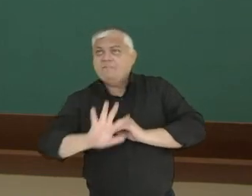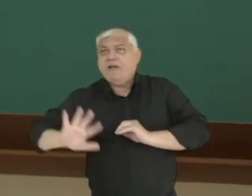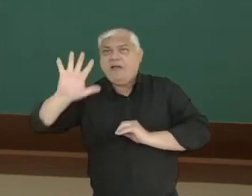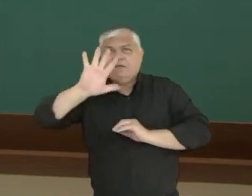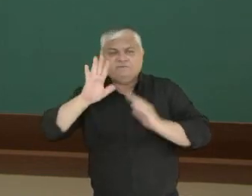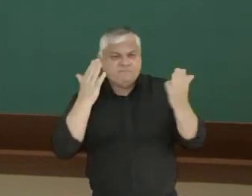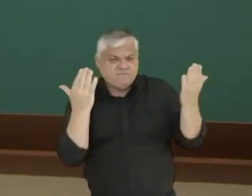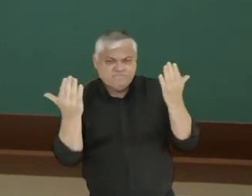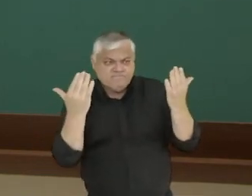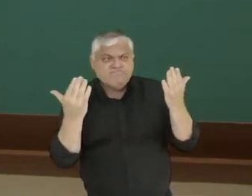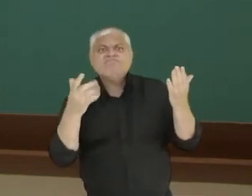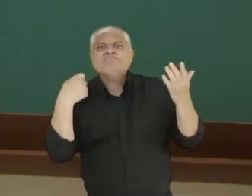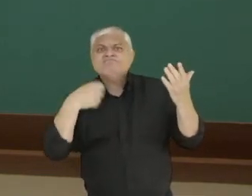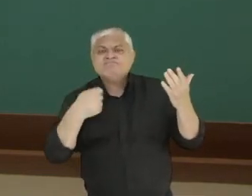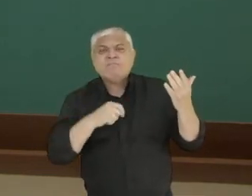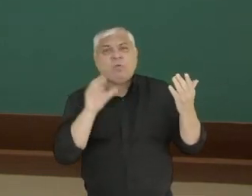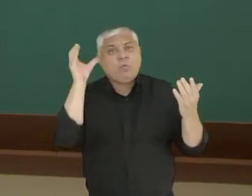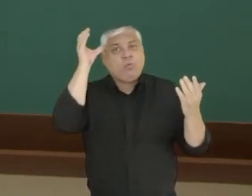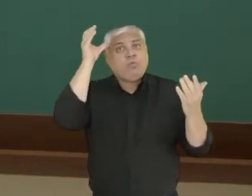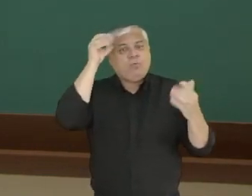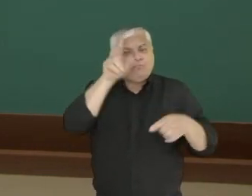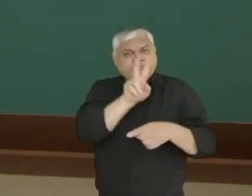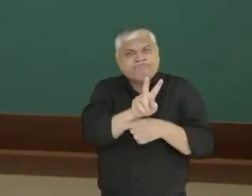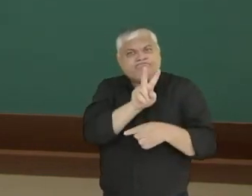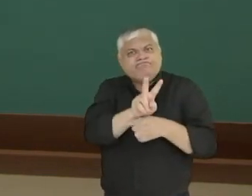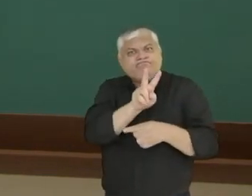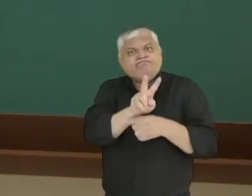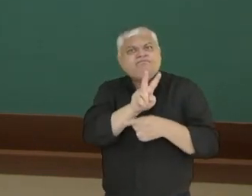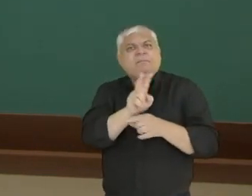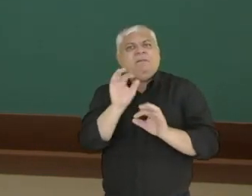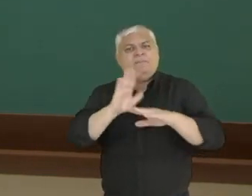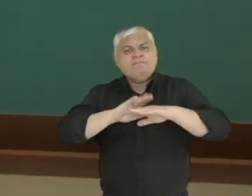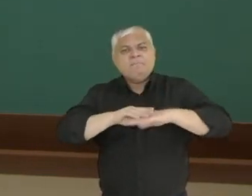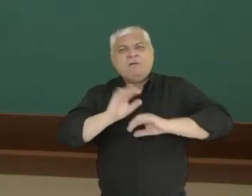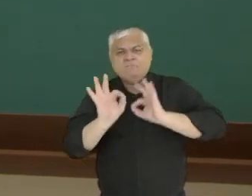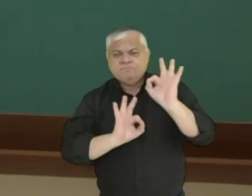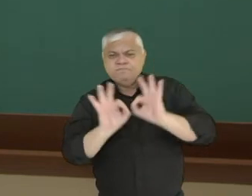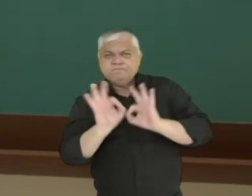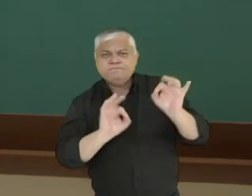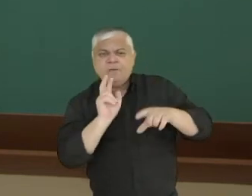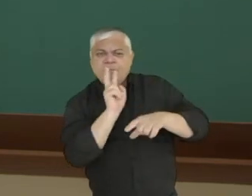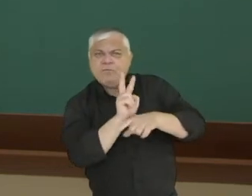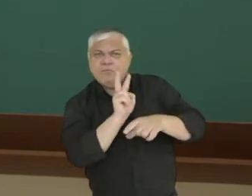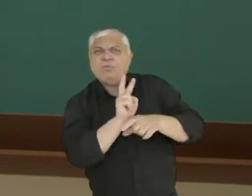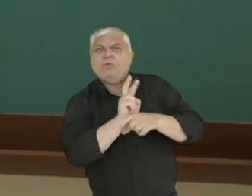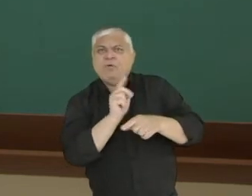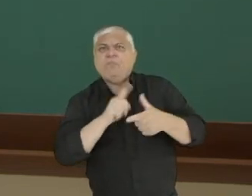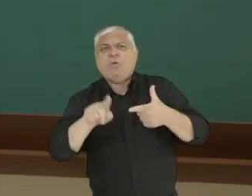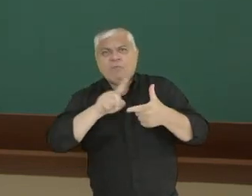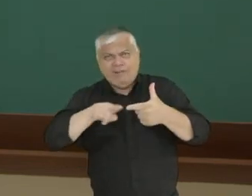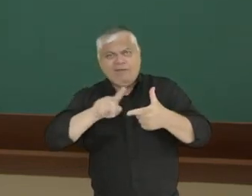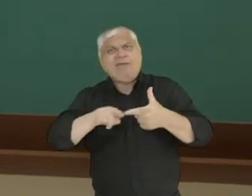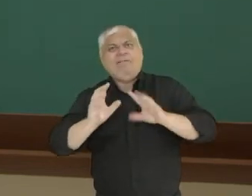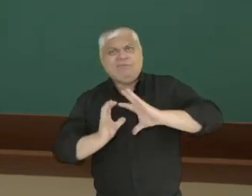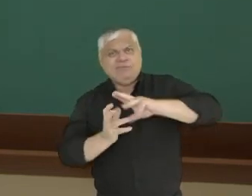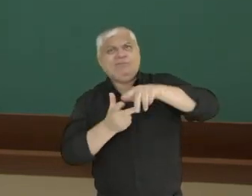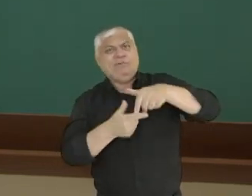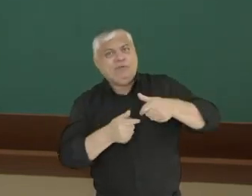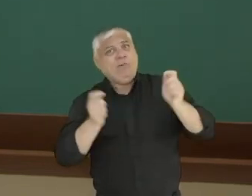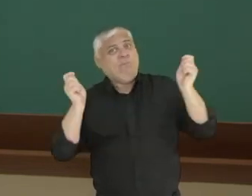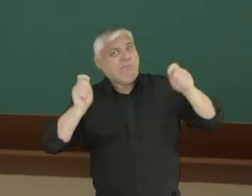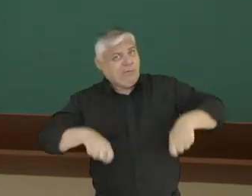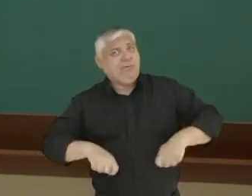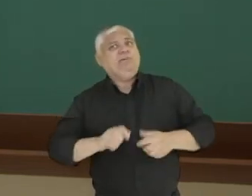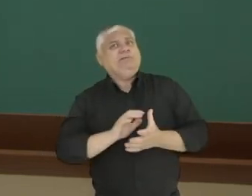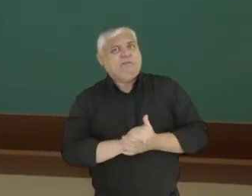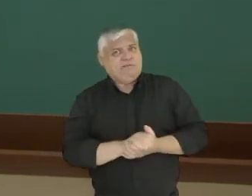transformações na paisagem e ainda realizar ações que venham a proteger ou minimizar os impactos que podem estar